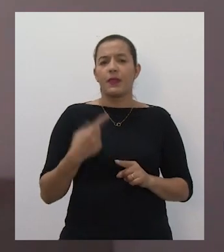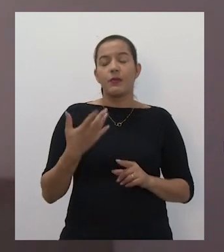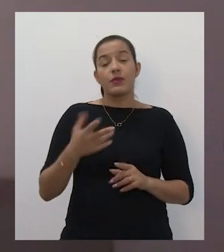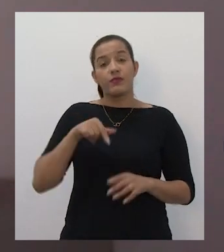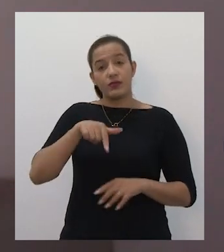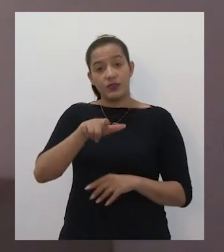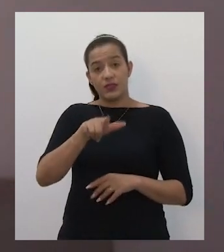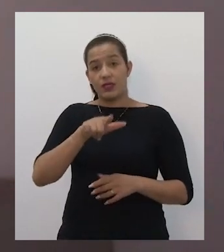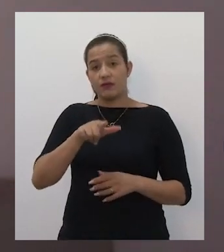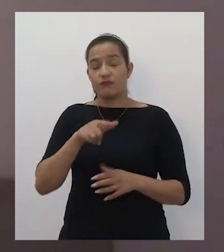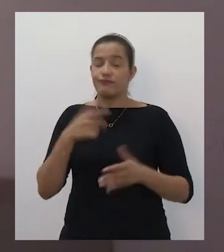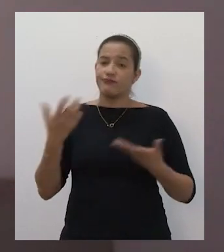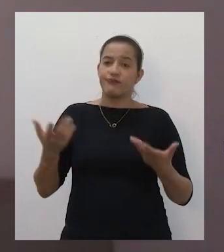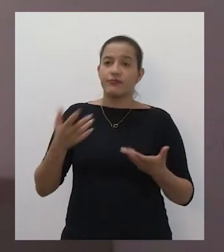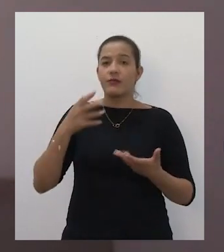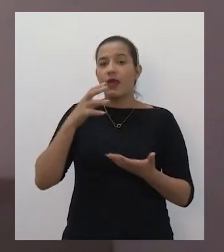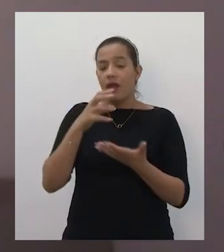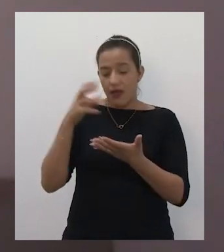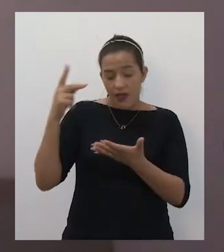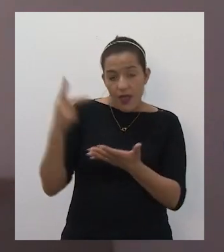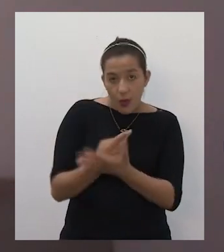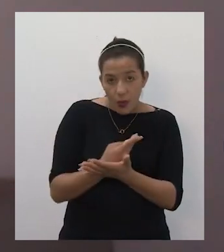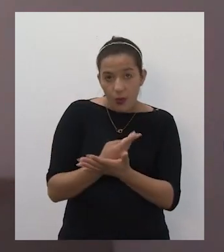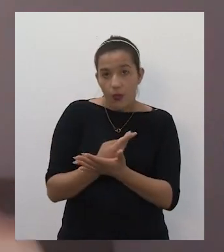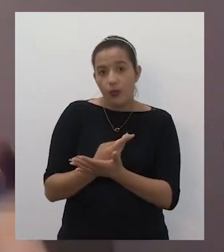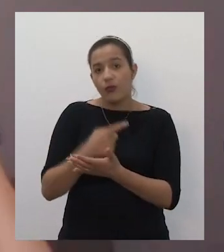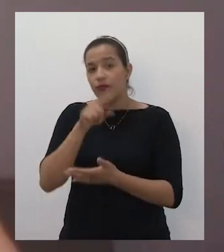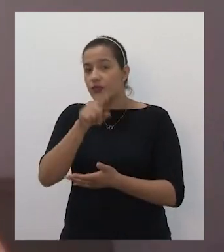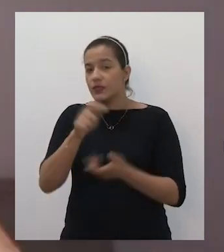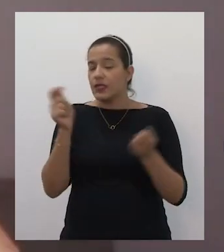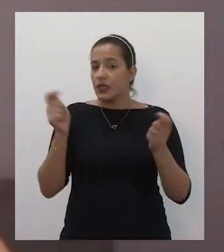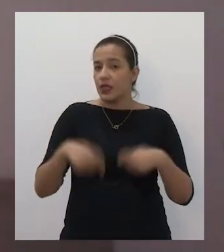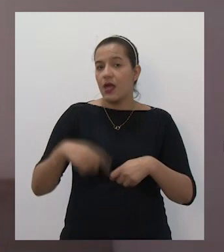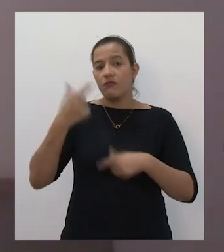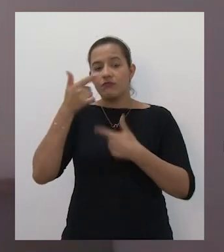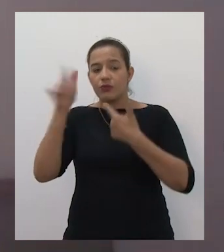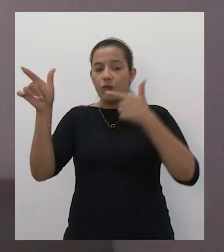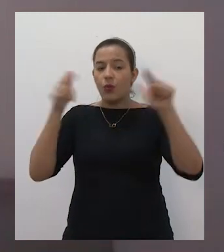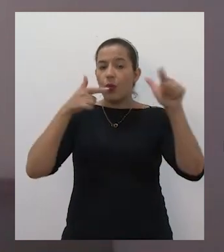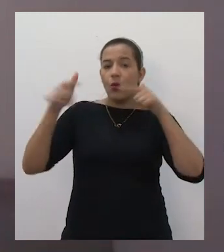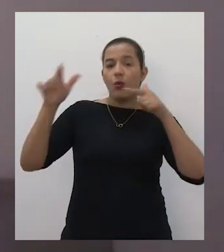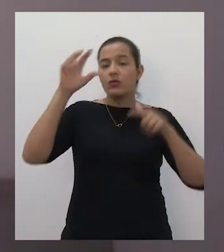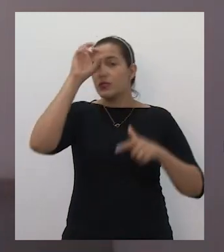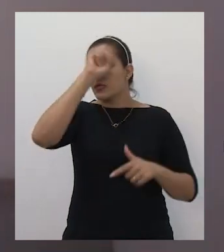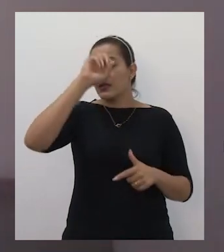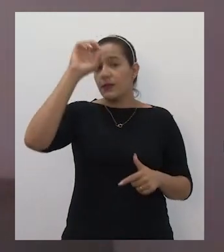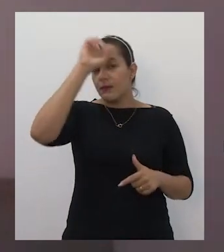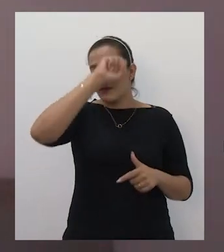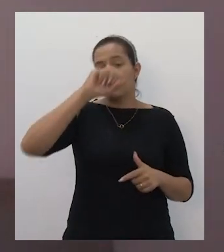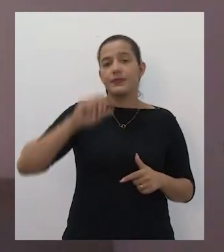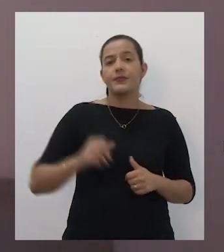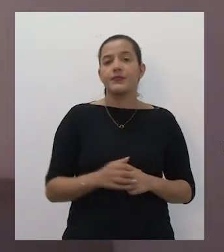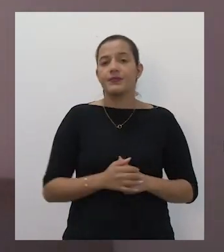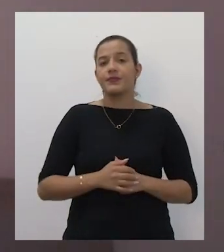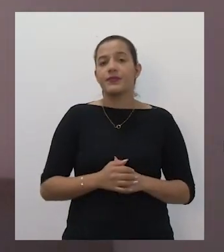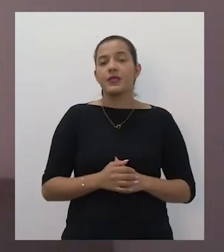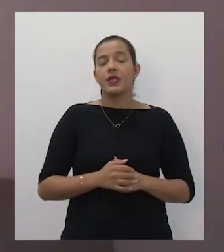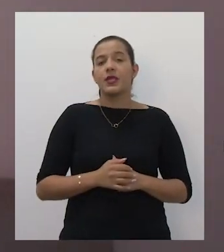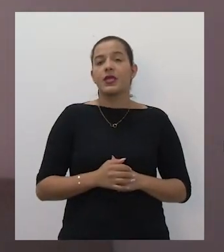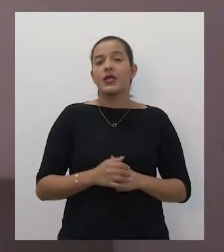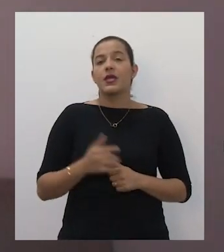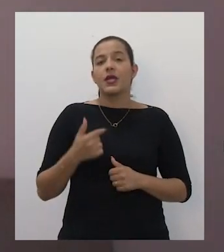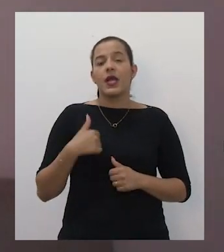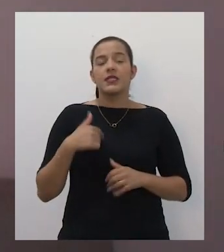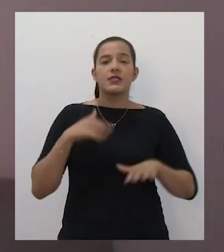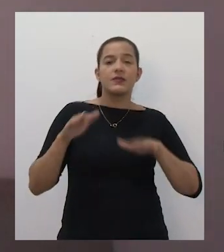gente outras possibilidades. Se eu olhar o erro com uma outra lupa, eu vou perceber